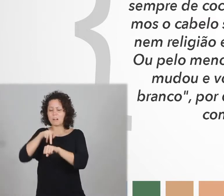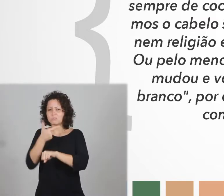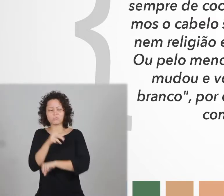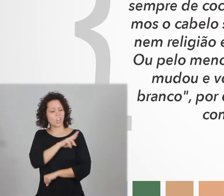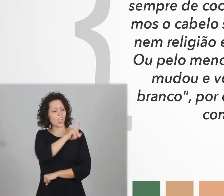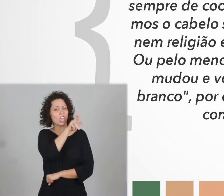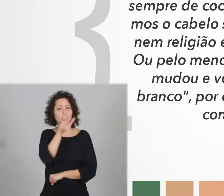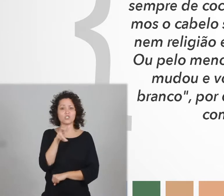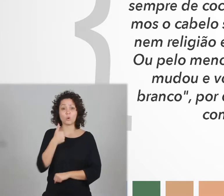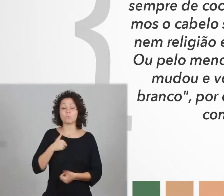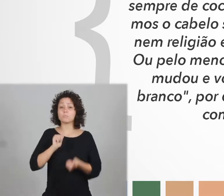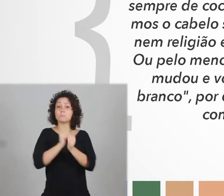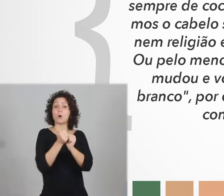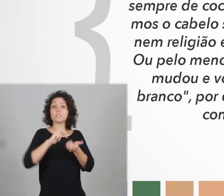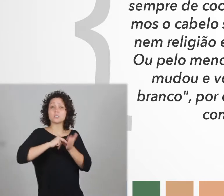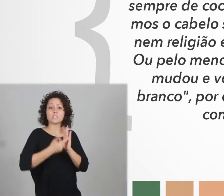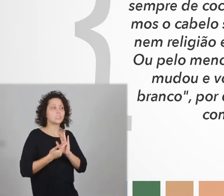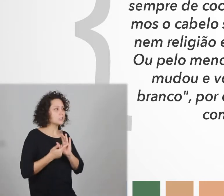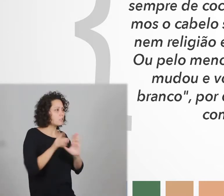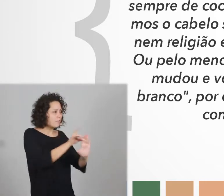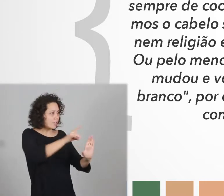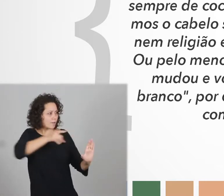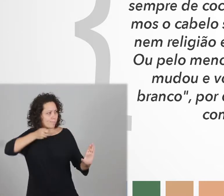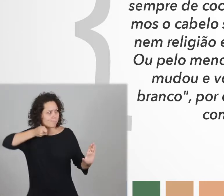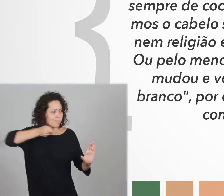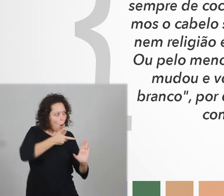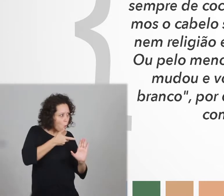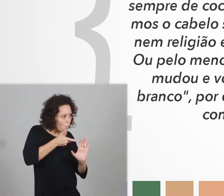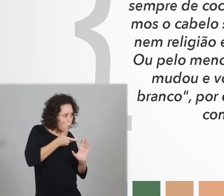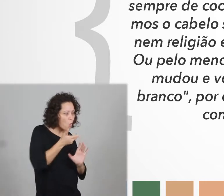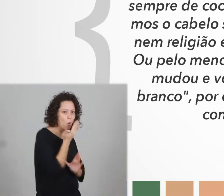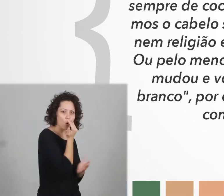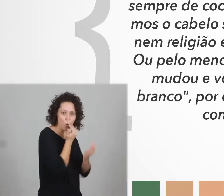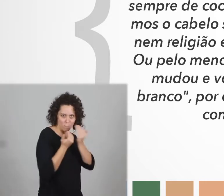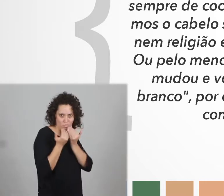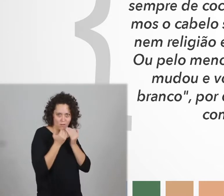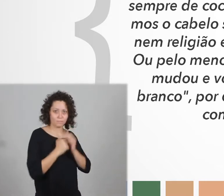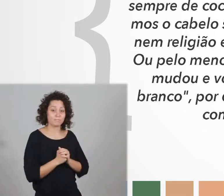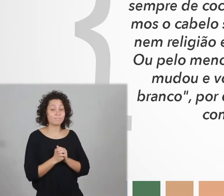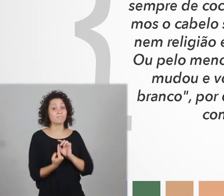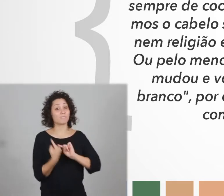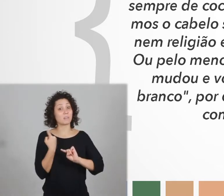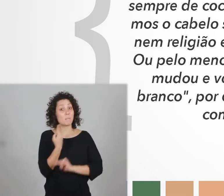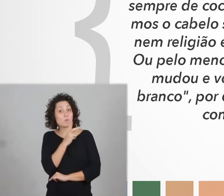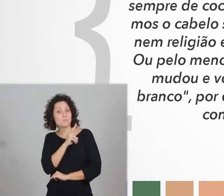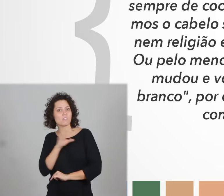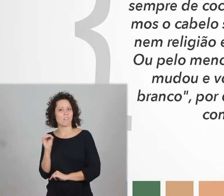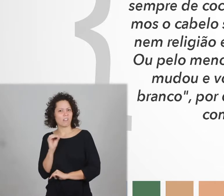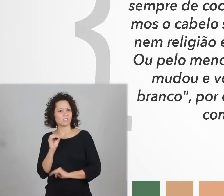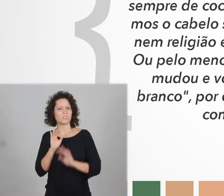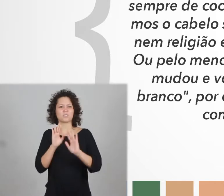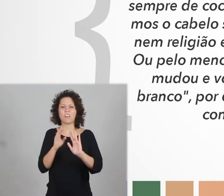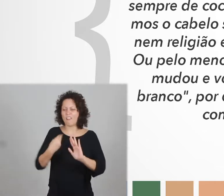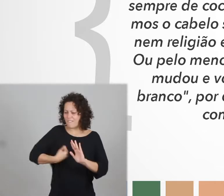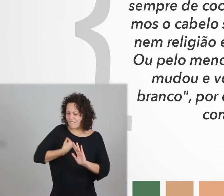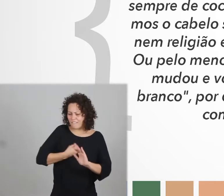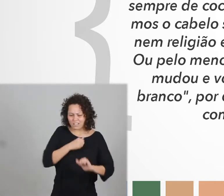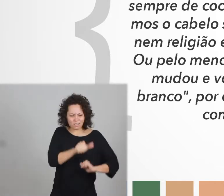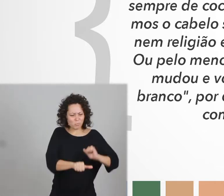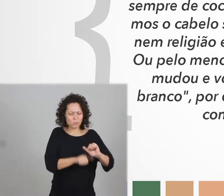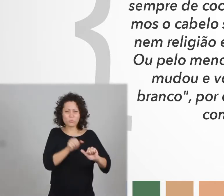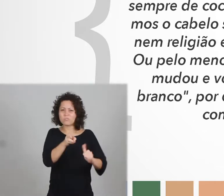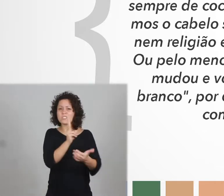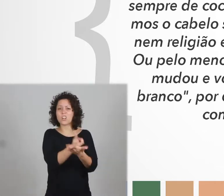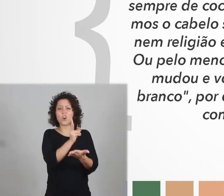esporte é caçar. Ou pelo menos era assim em 1500. E se tudo mudou e você continua sendo homem branco, por que a gente não pode mudar